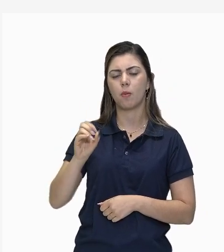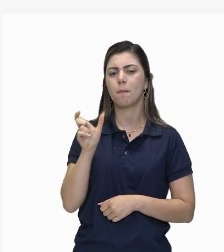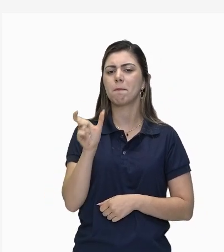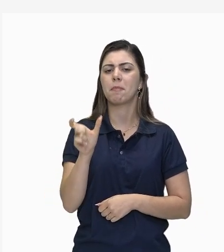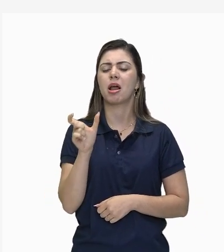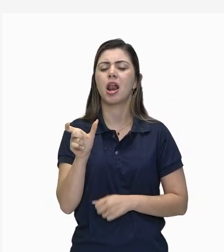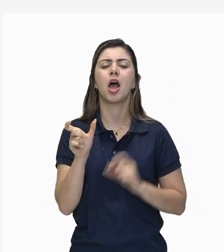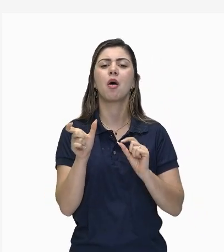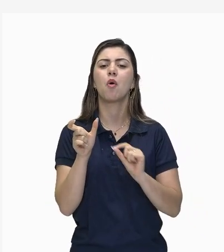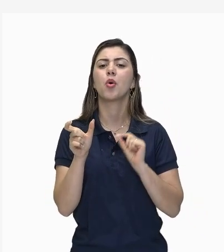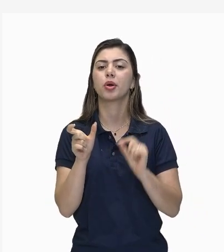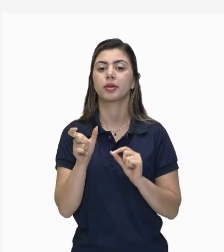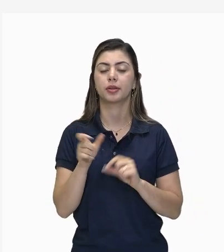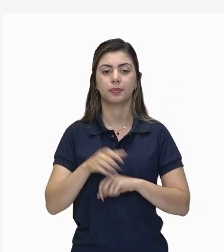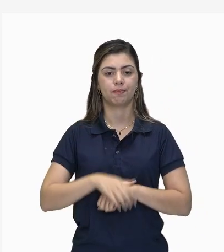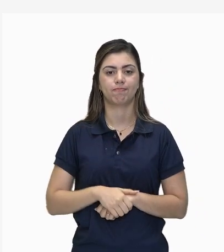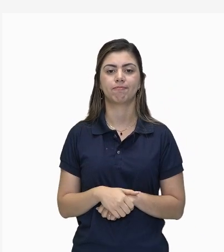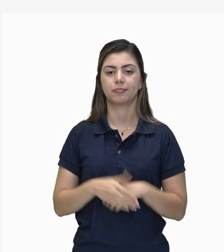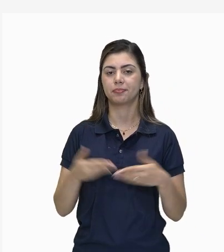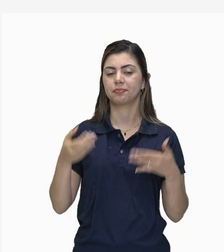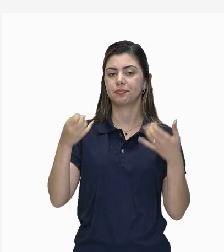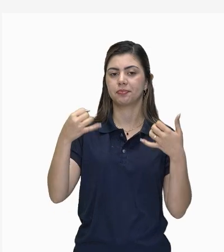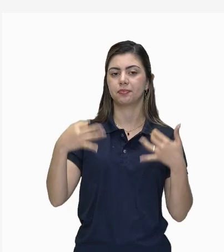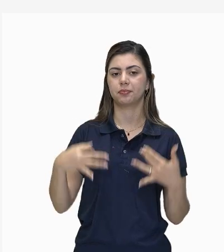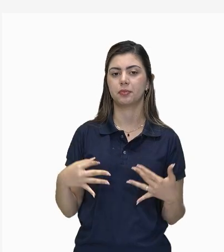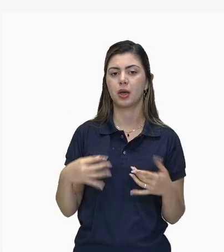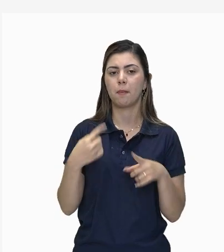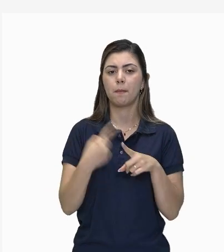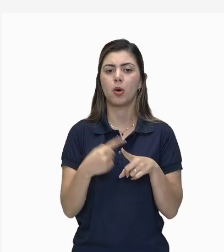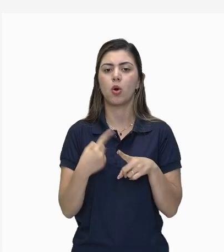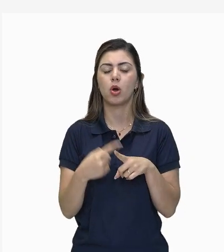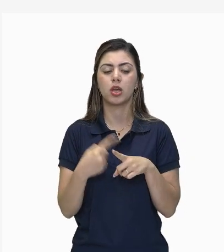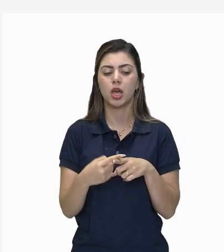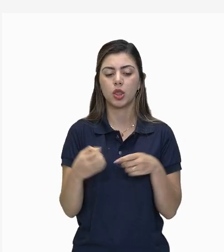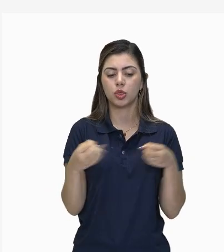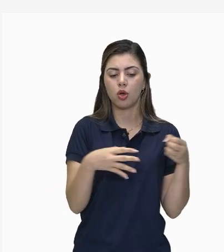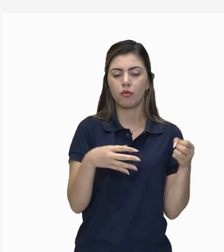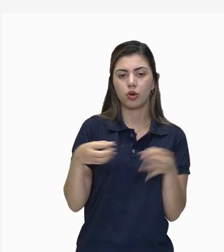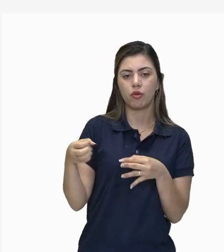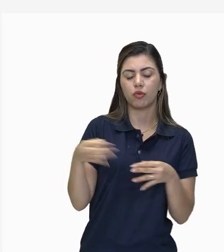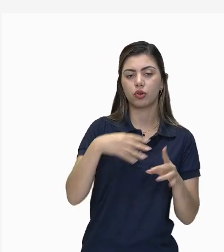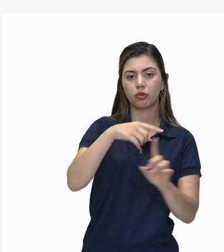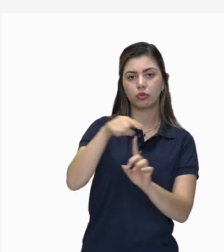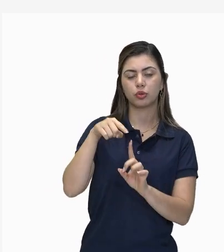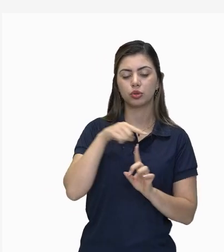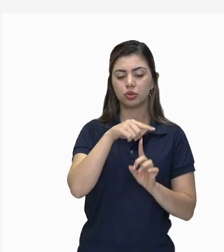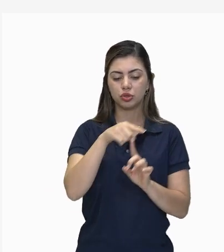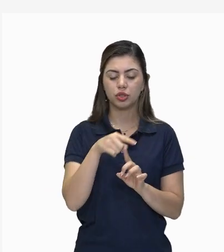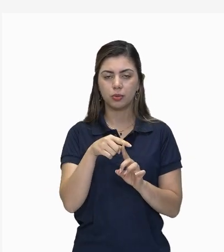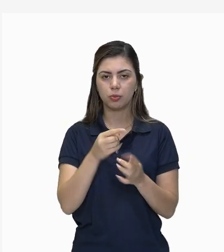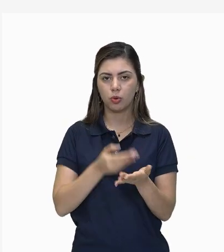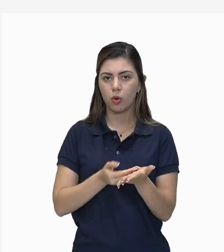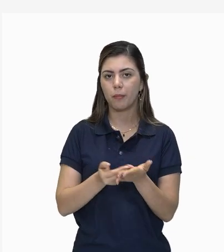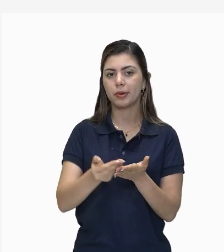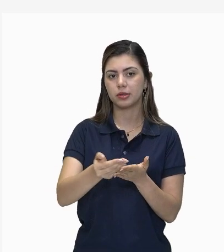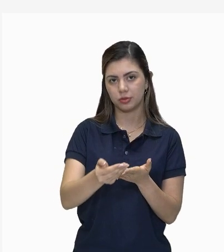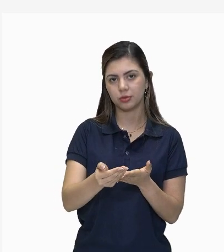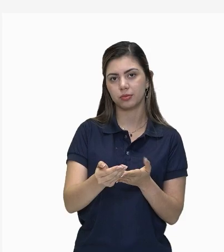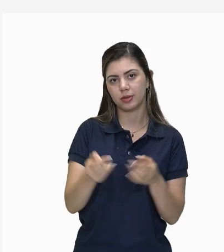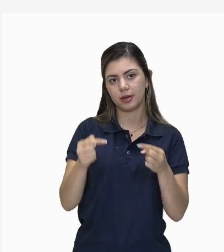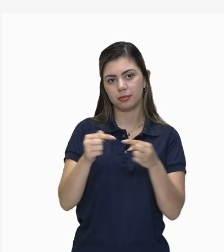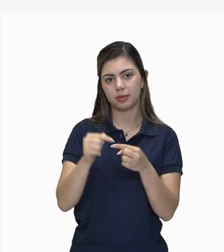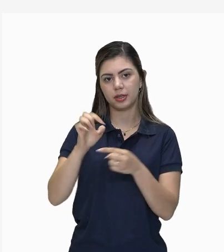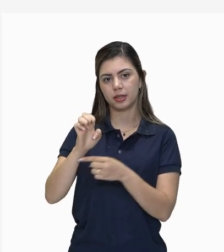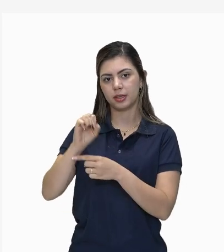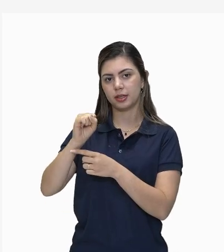é o mecanismo central que explica como novas espécies surgem ao longo do tempo. Tá? Então, sempre que